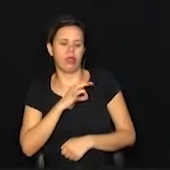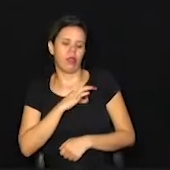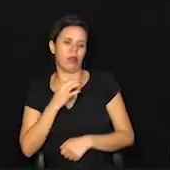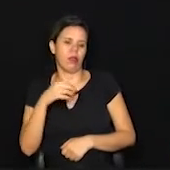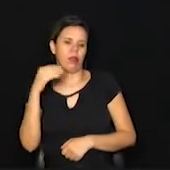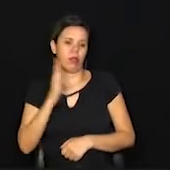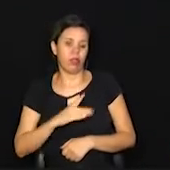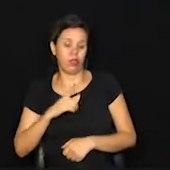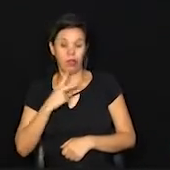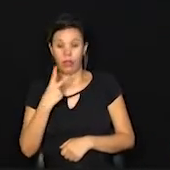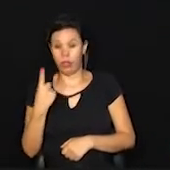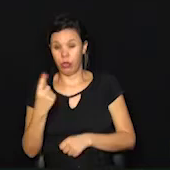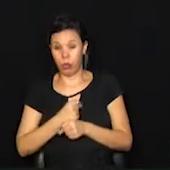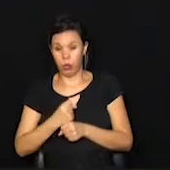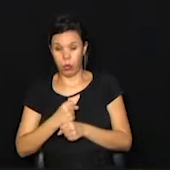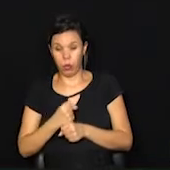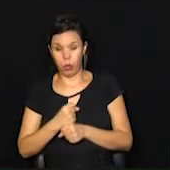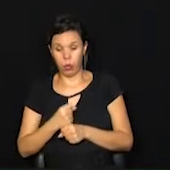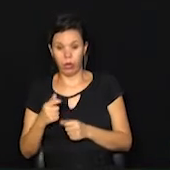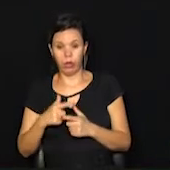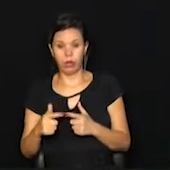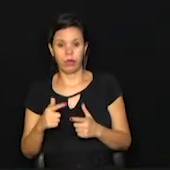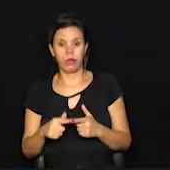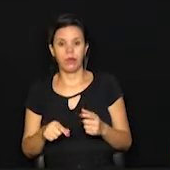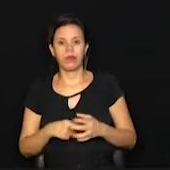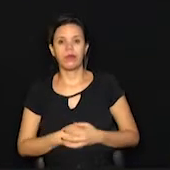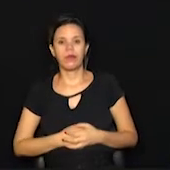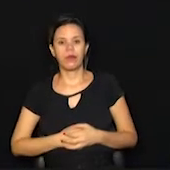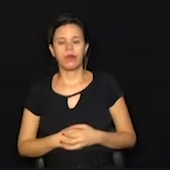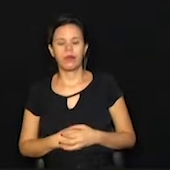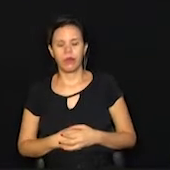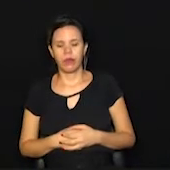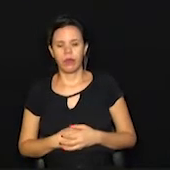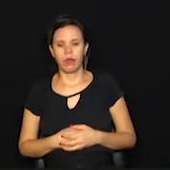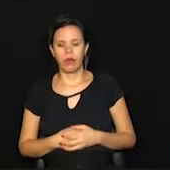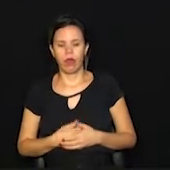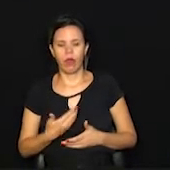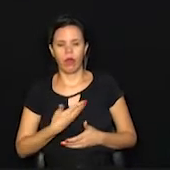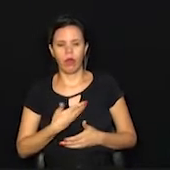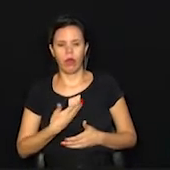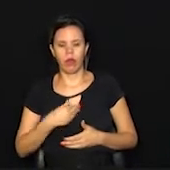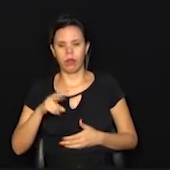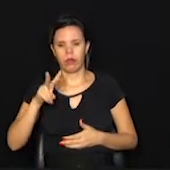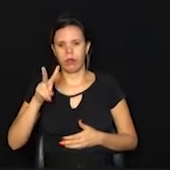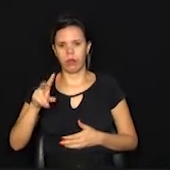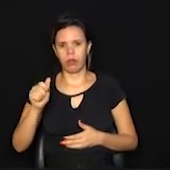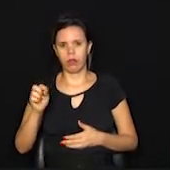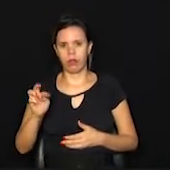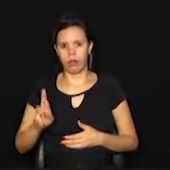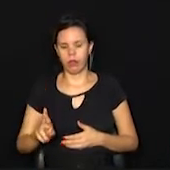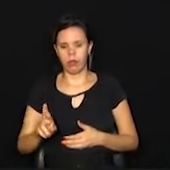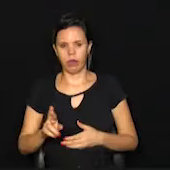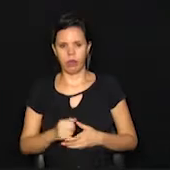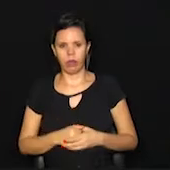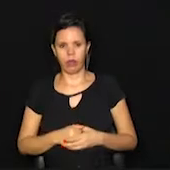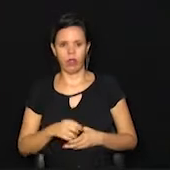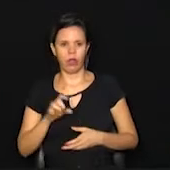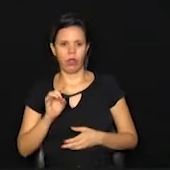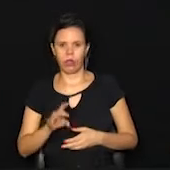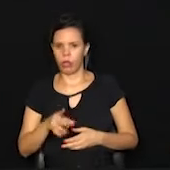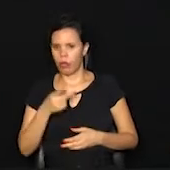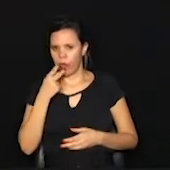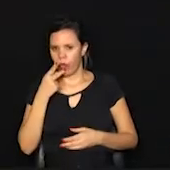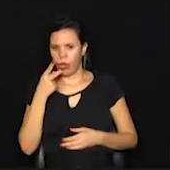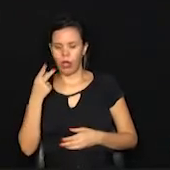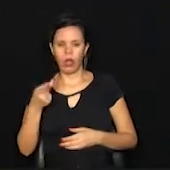anos mas também é o banheiro Walter se propôs aí também a falar sobre não sol